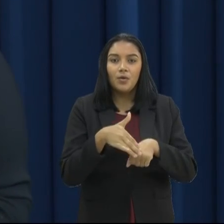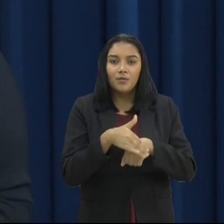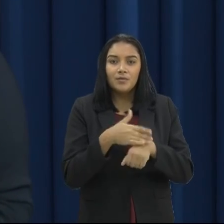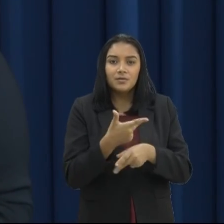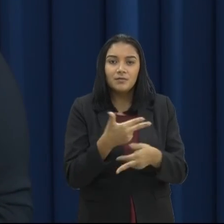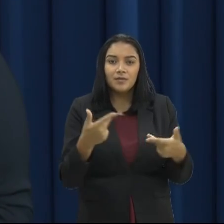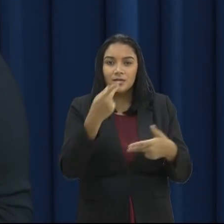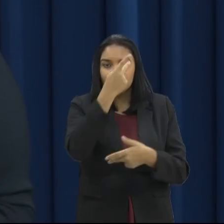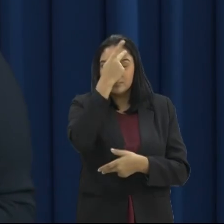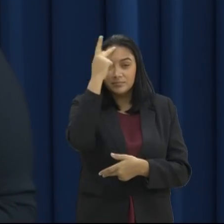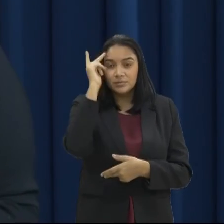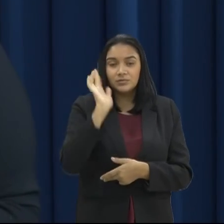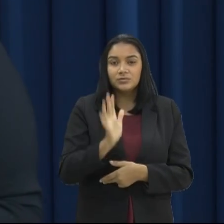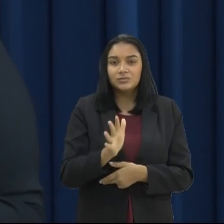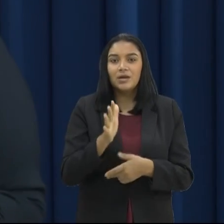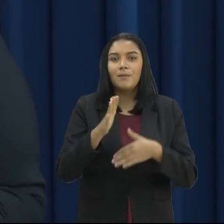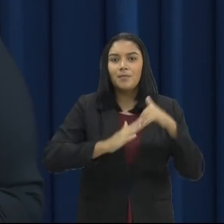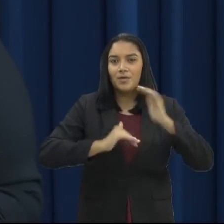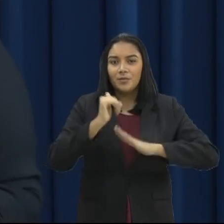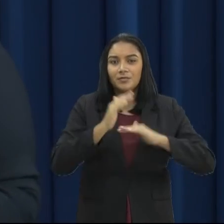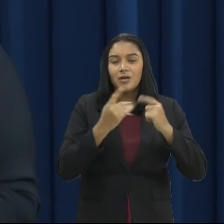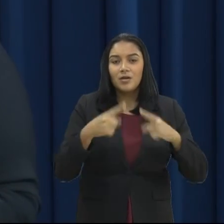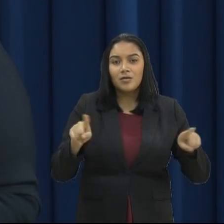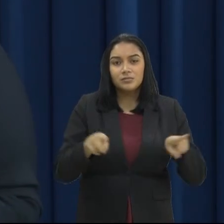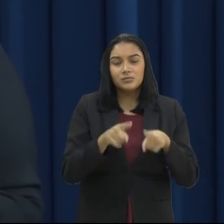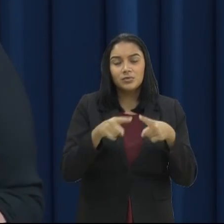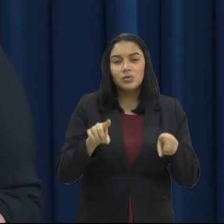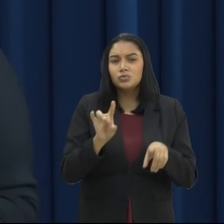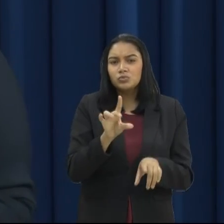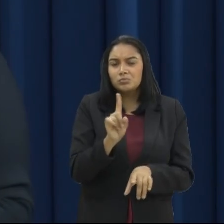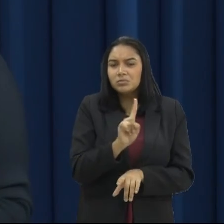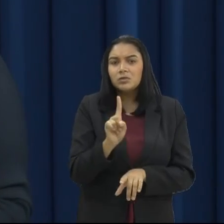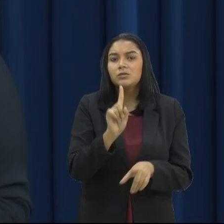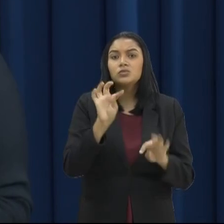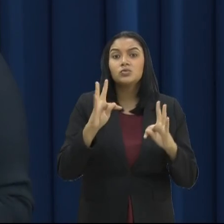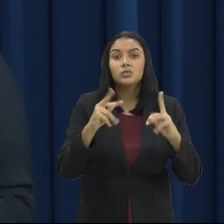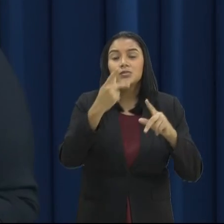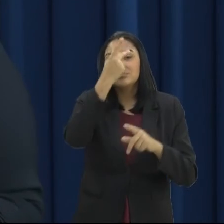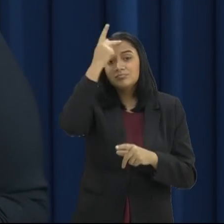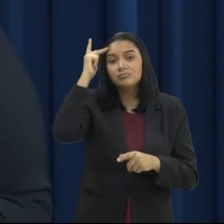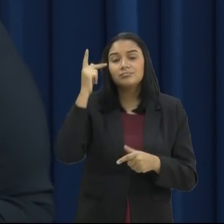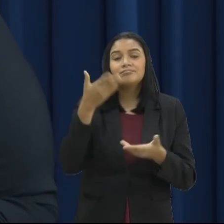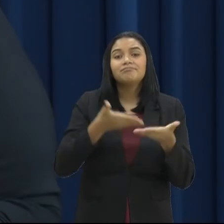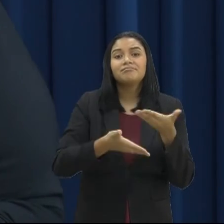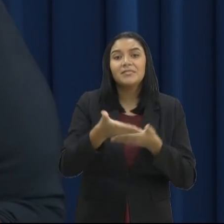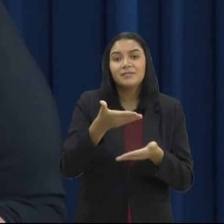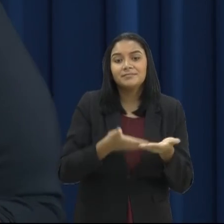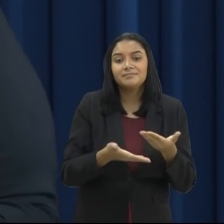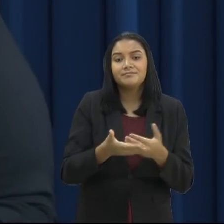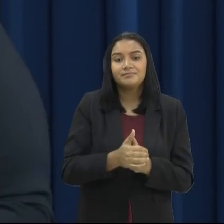categoria, não só os cantores, mas todas as pessoas que estão envolvidas com